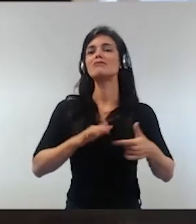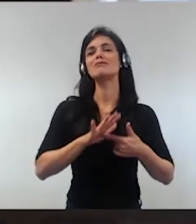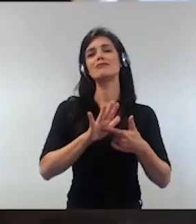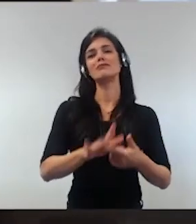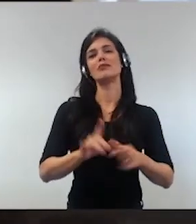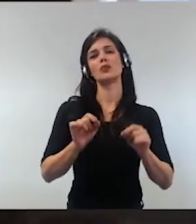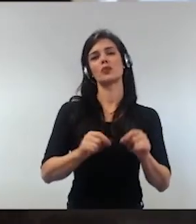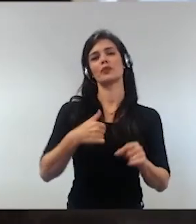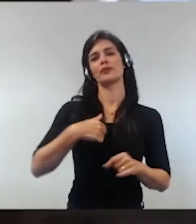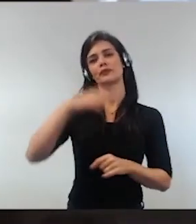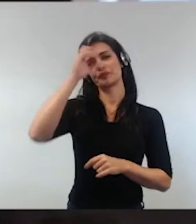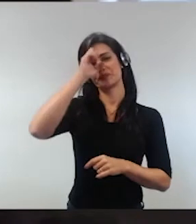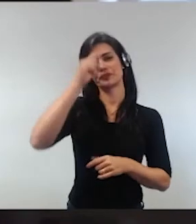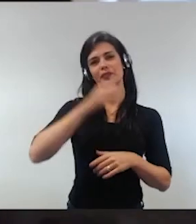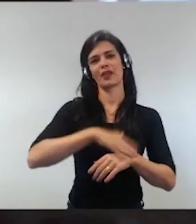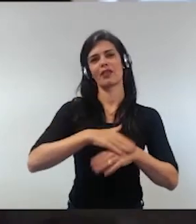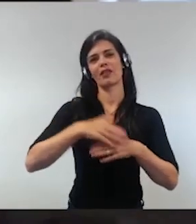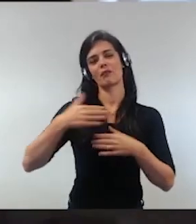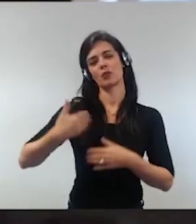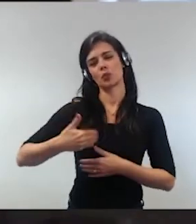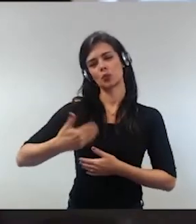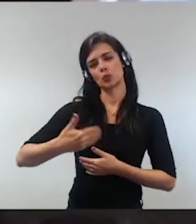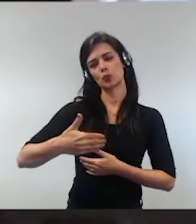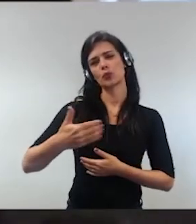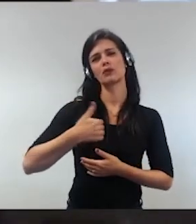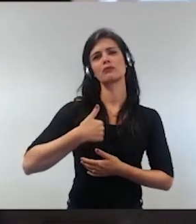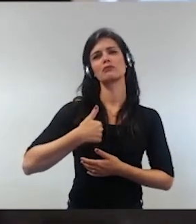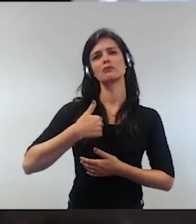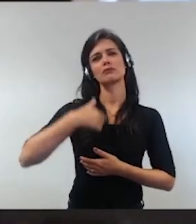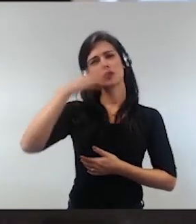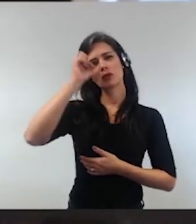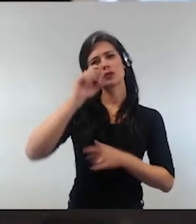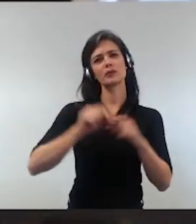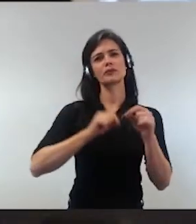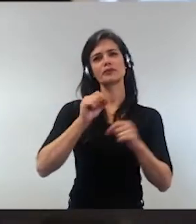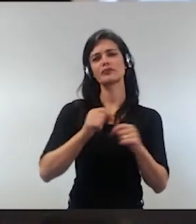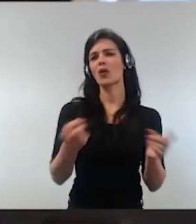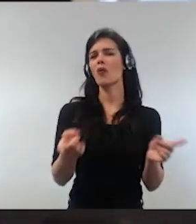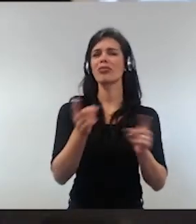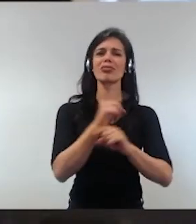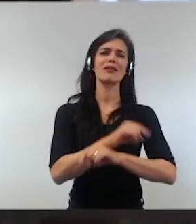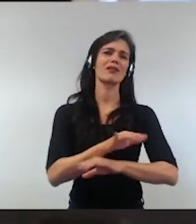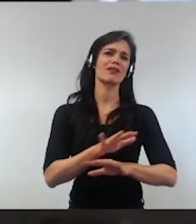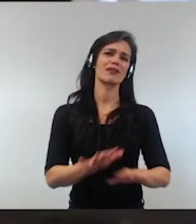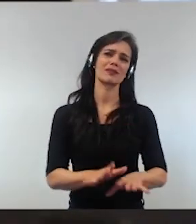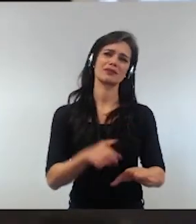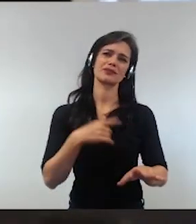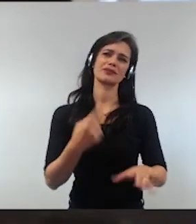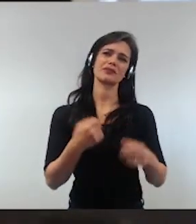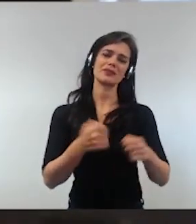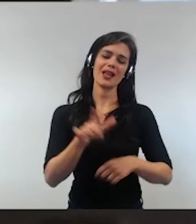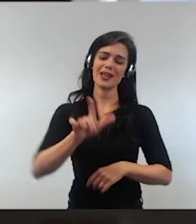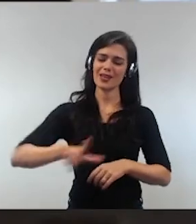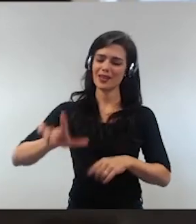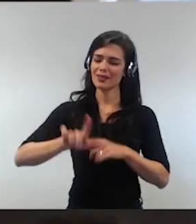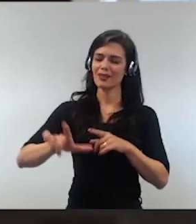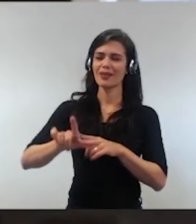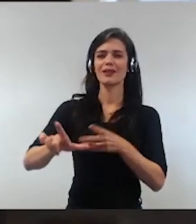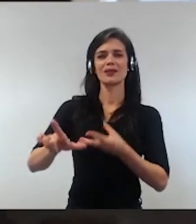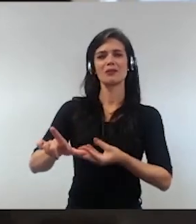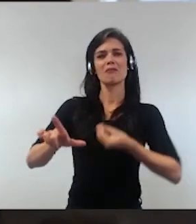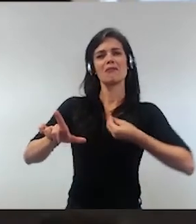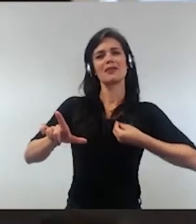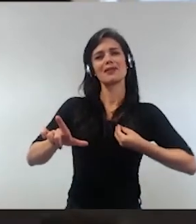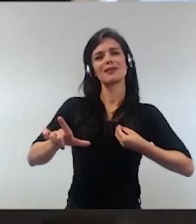eu aprendi ao longo do tempo, que é muito importante a gente falar, é o contrário. Como a gente tem que enxergar a literatura como algo que vai